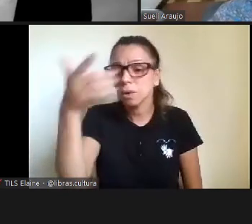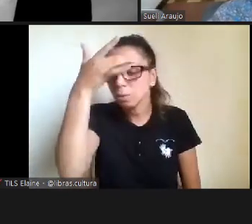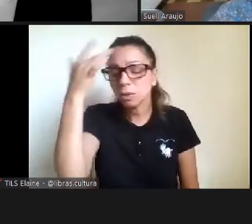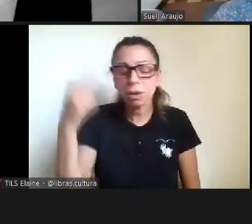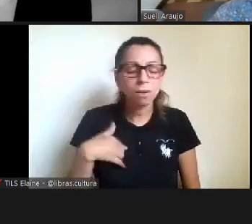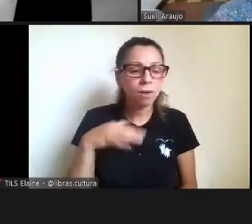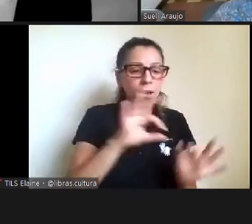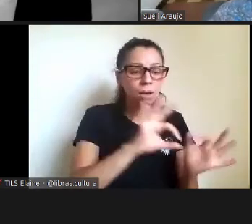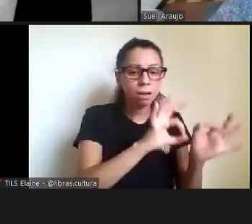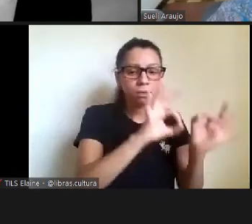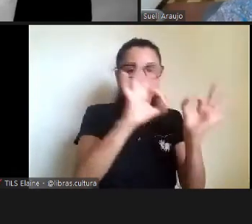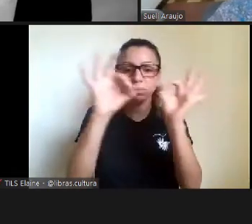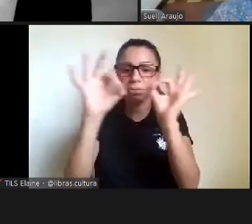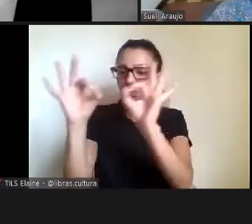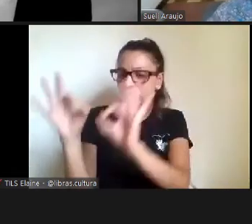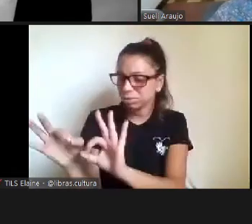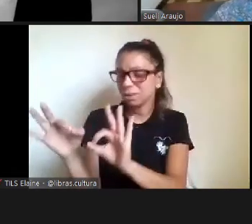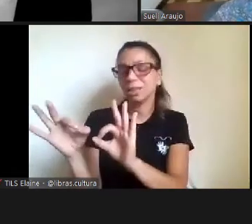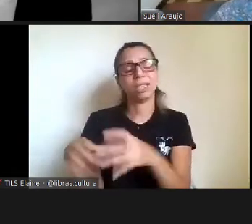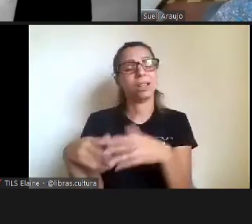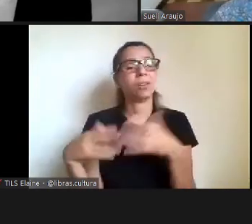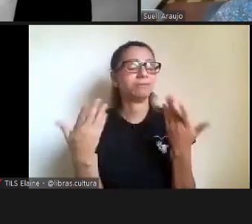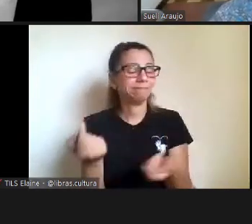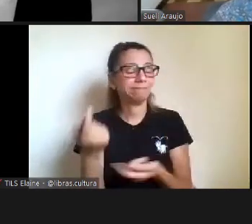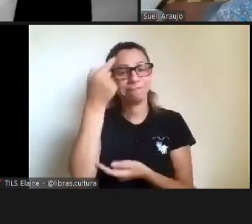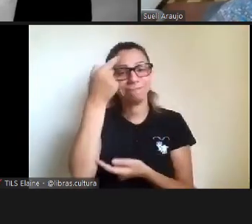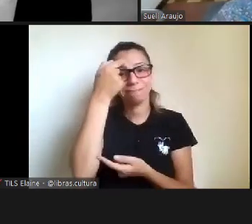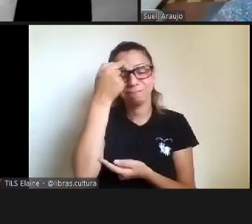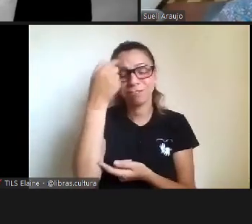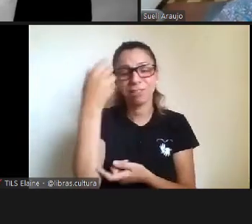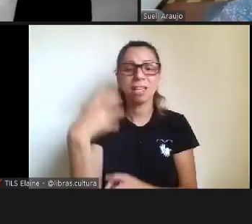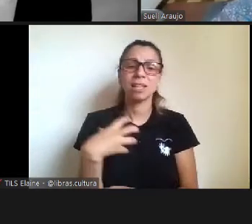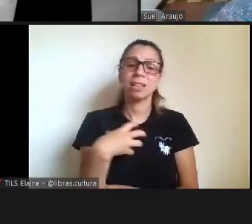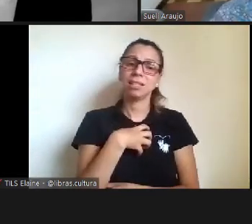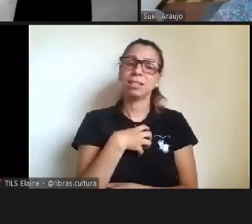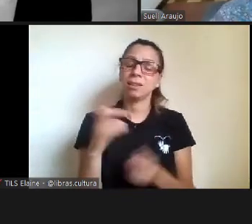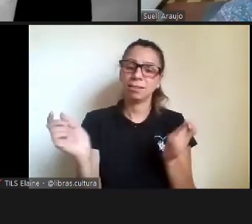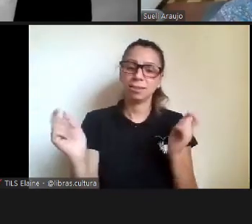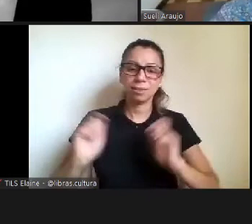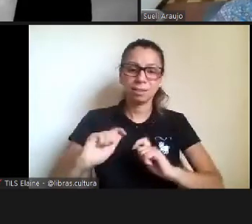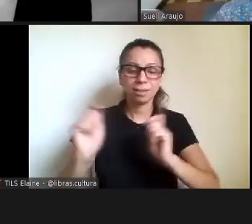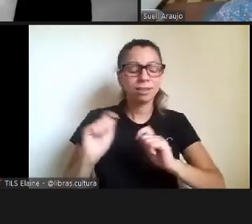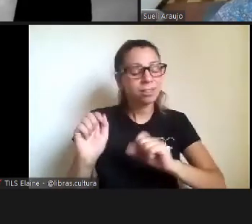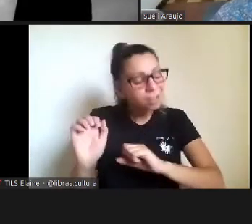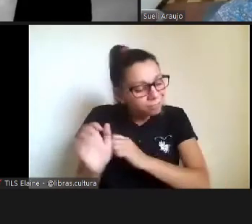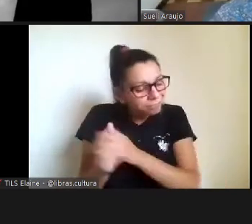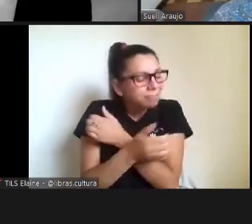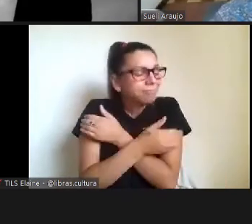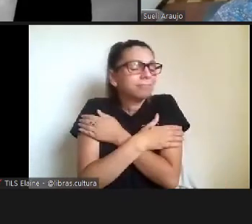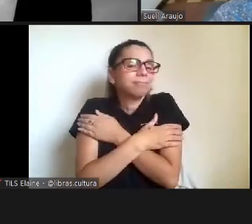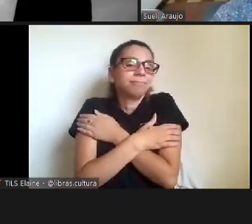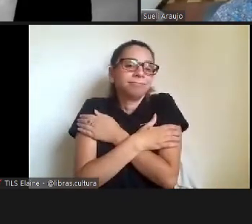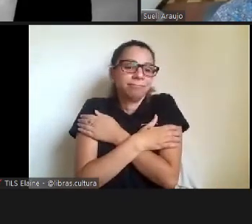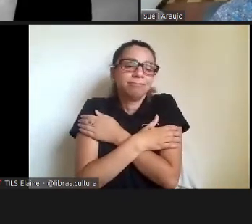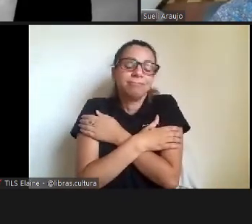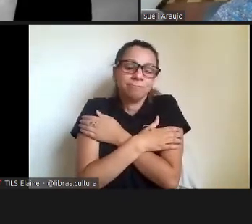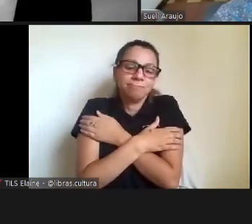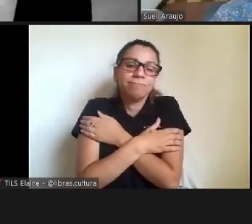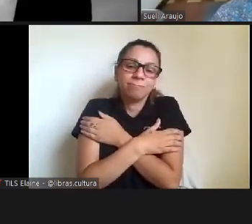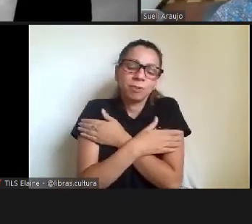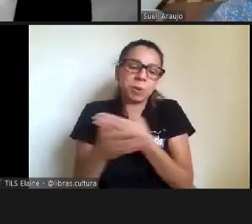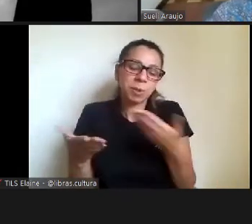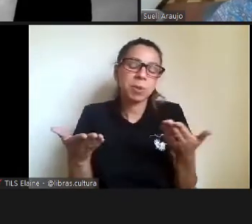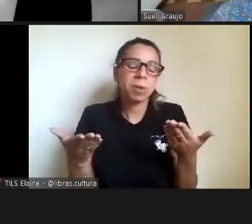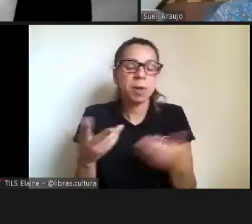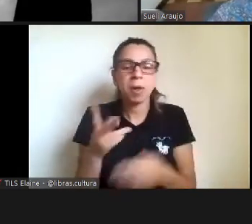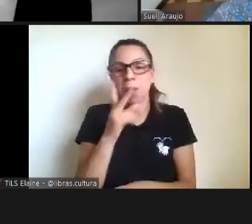essa cena, né? Então eu senti muita necessidade de ser abraçada nesse momento, assim. E eu acho que